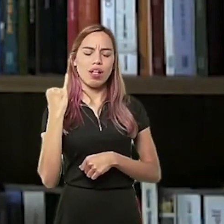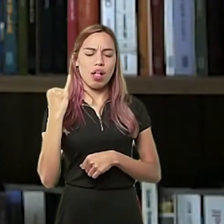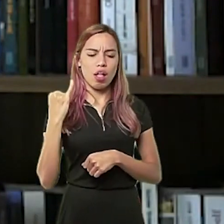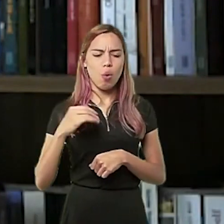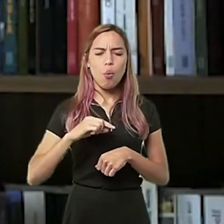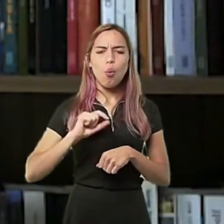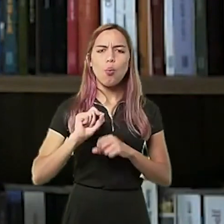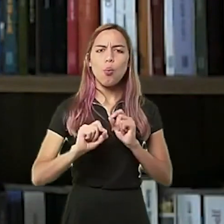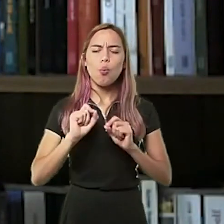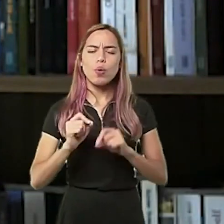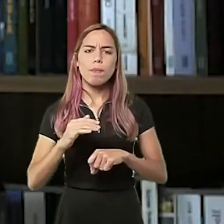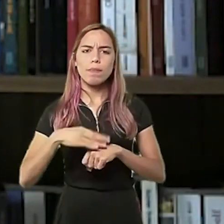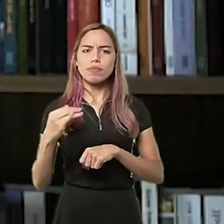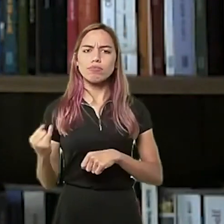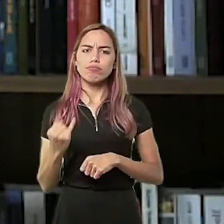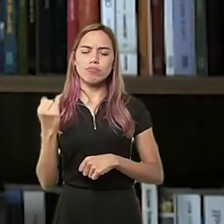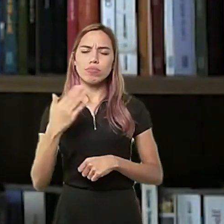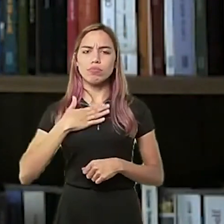também.